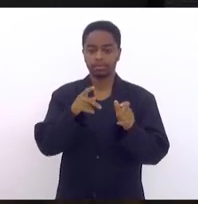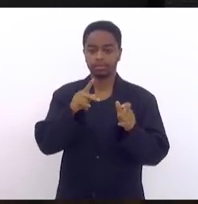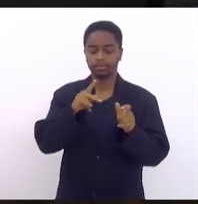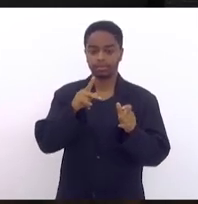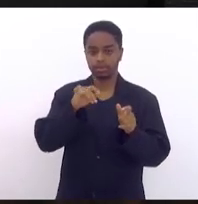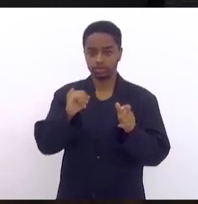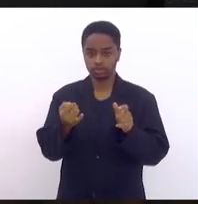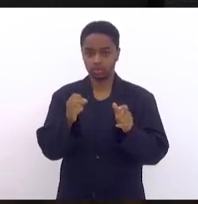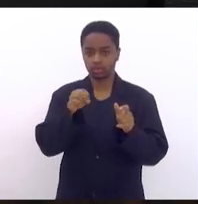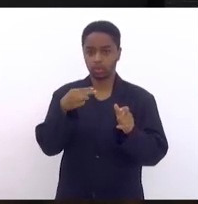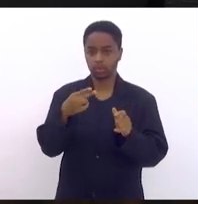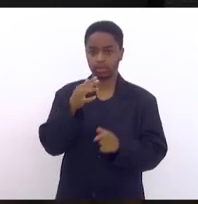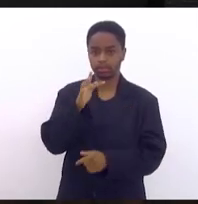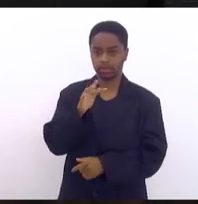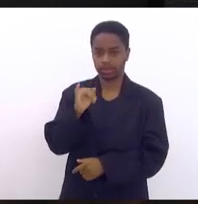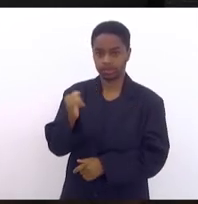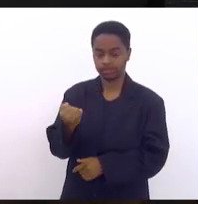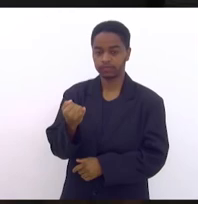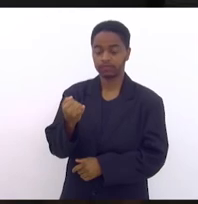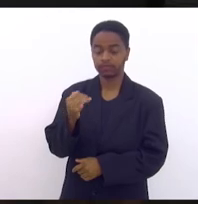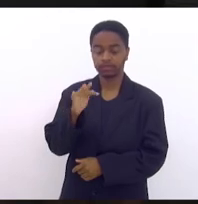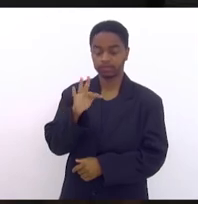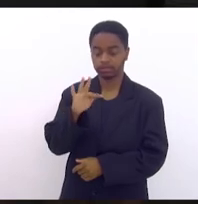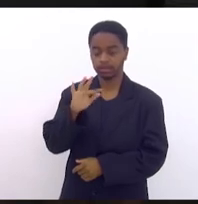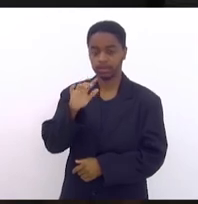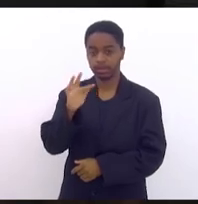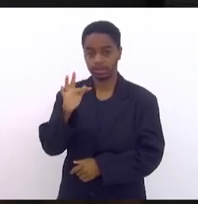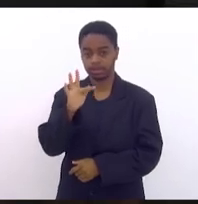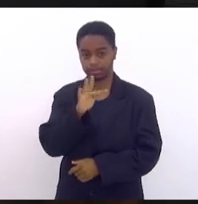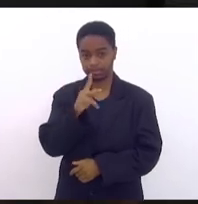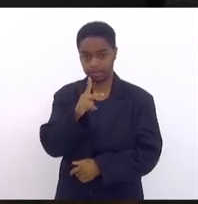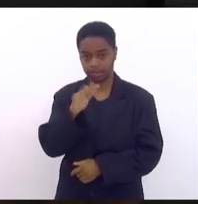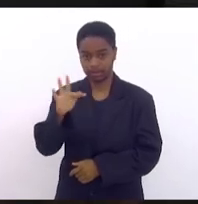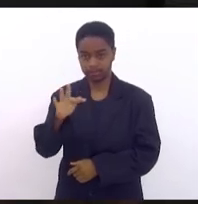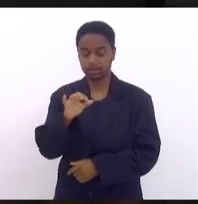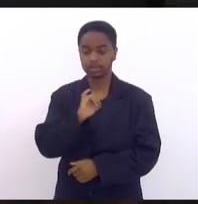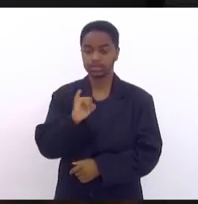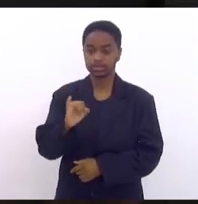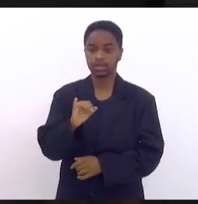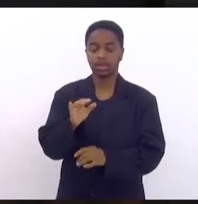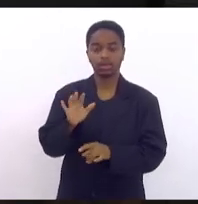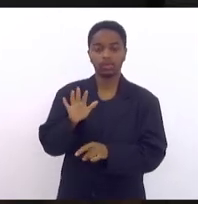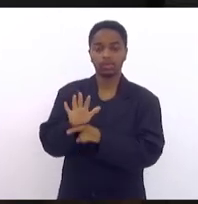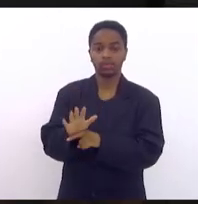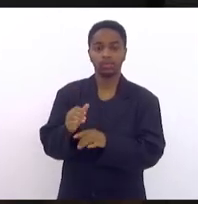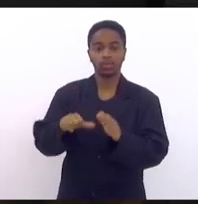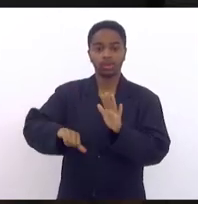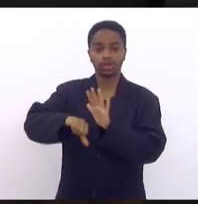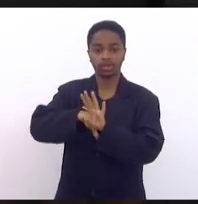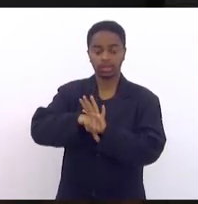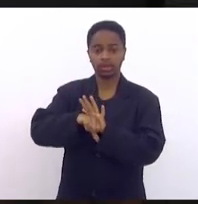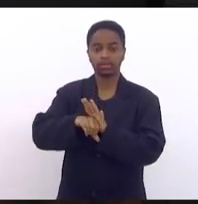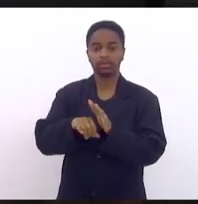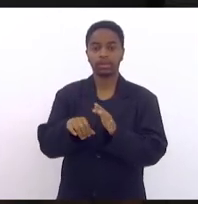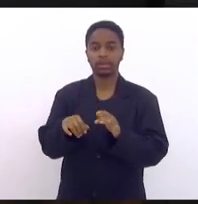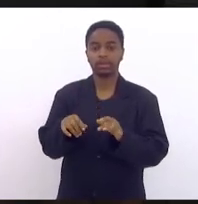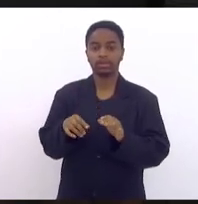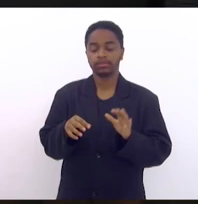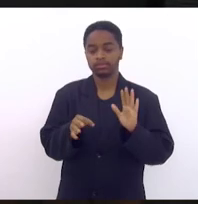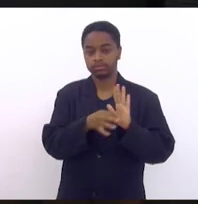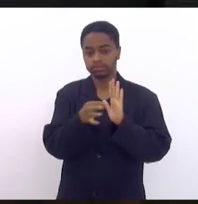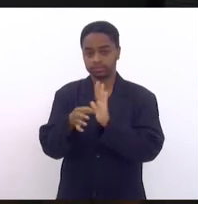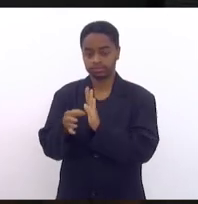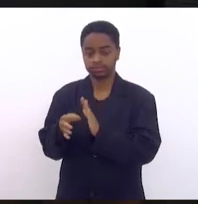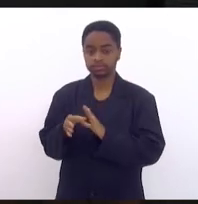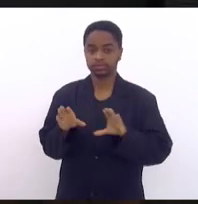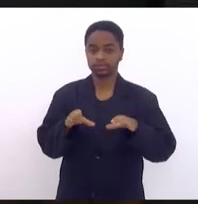jurídicas que contribuírem para o perfazimento do crime de receptação. Parecer da Comissão de Constituição e Justiça pela